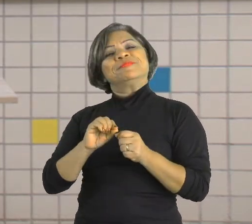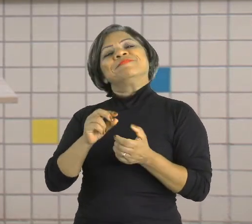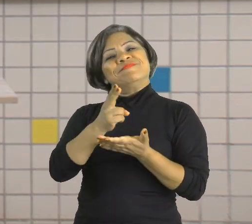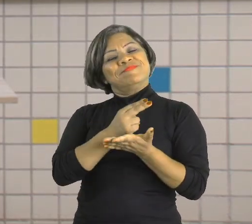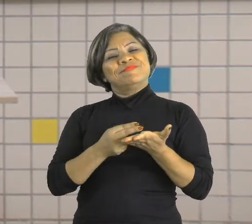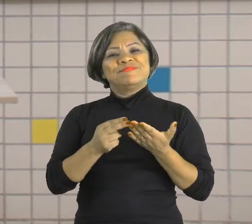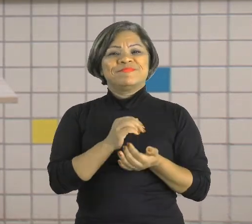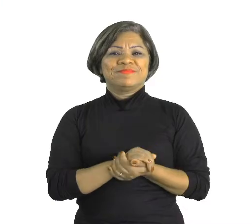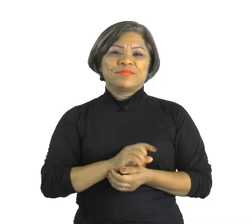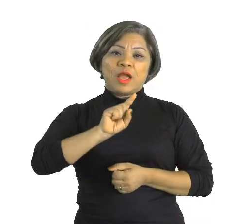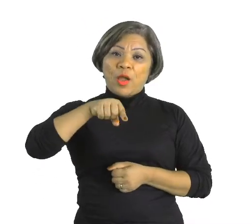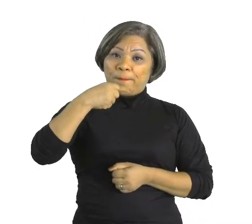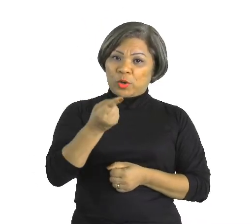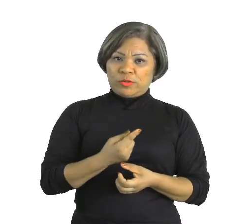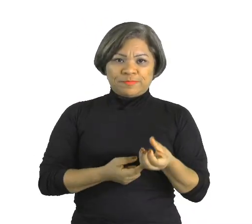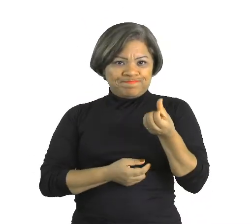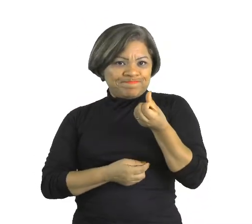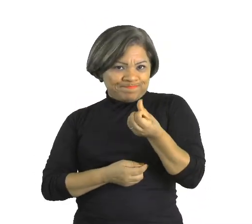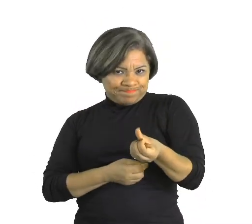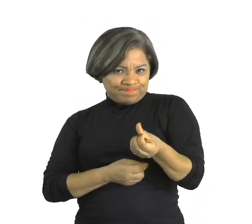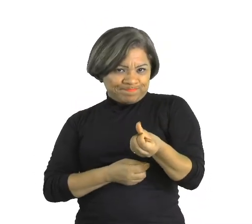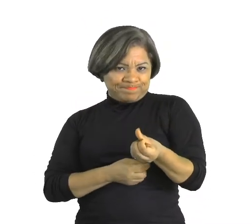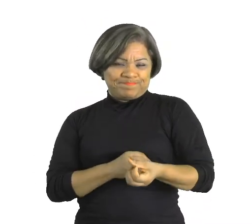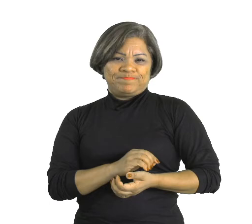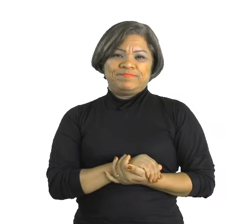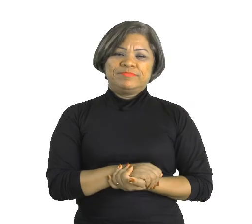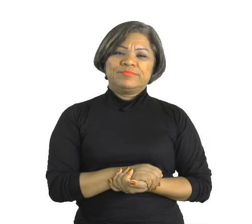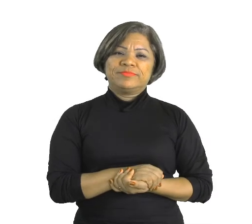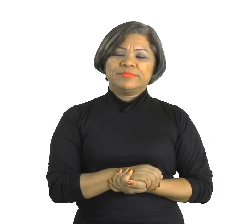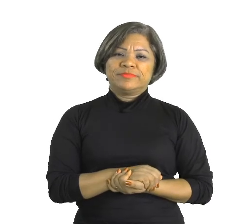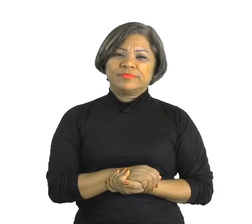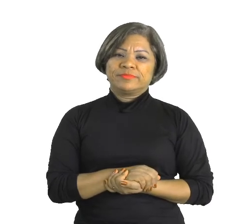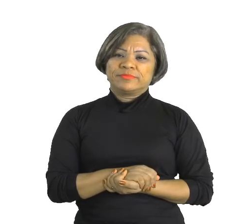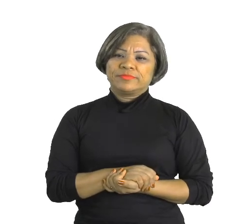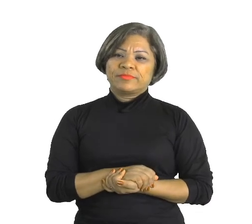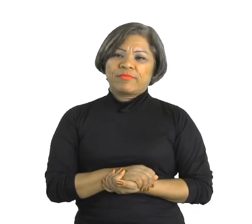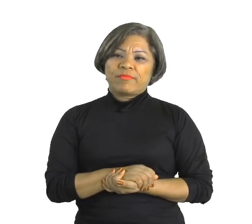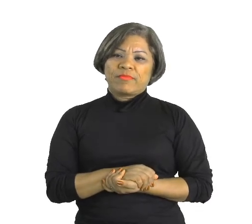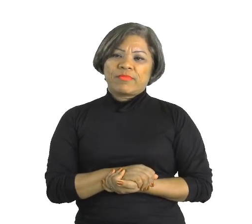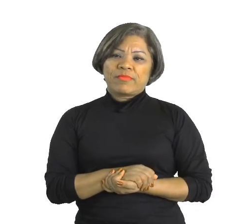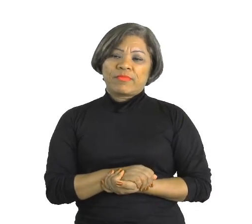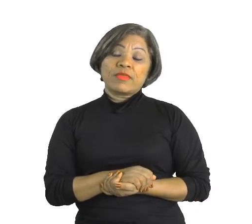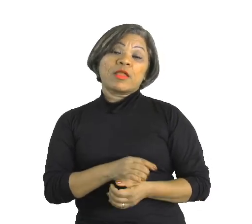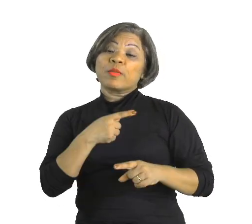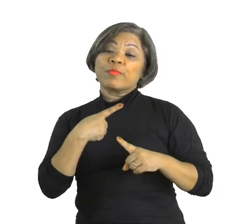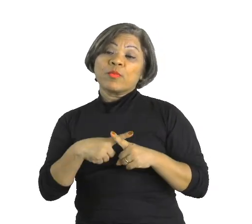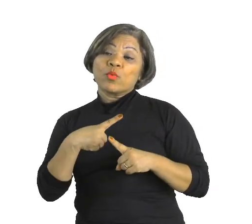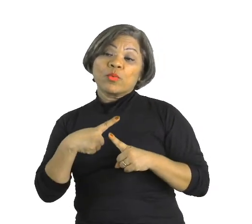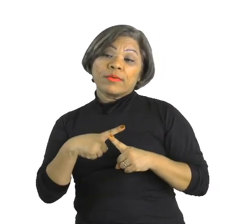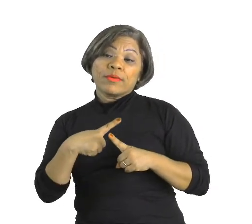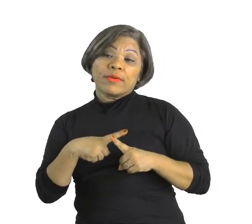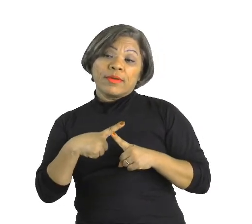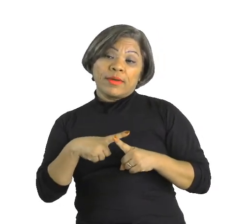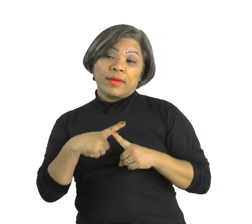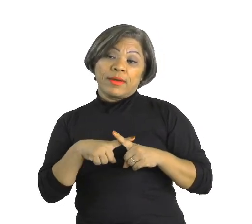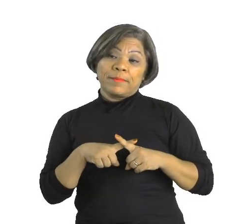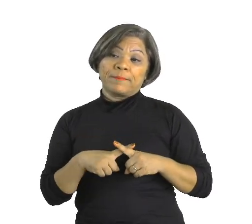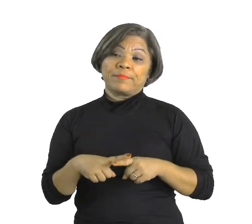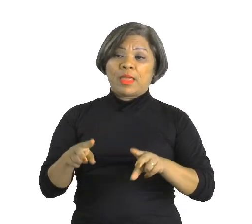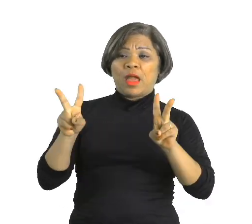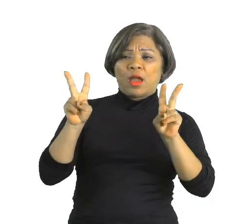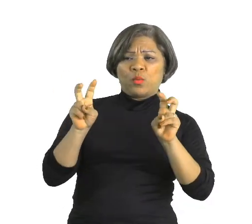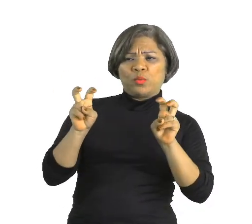próxima. Questão 6. Por que o trecho da questão 5 representa